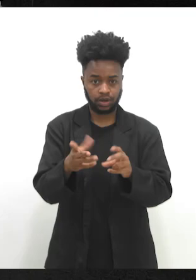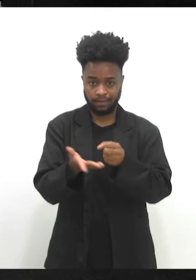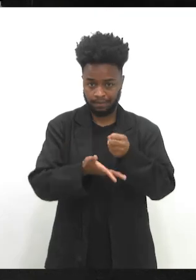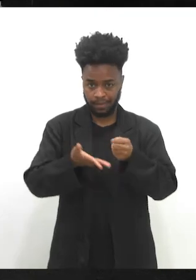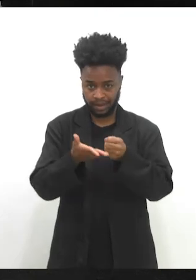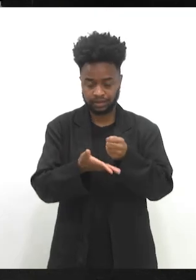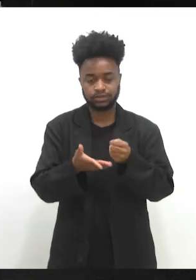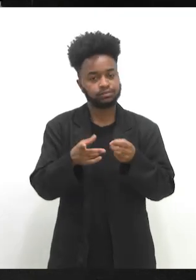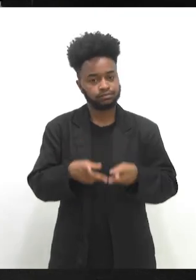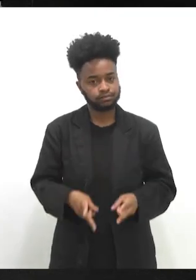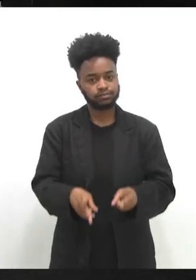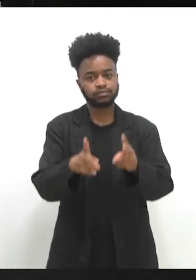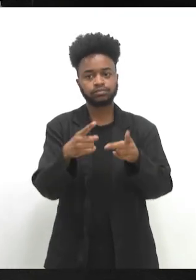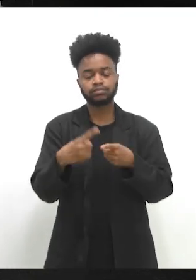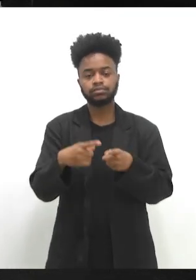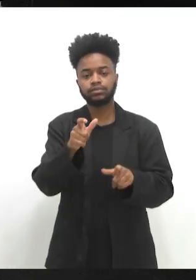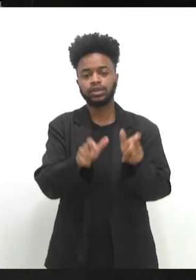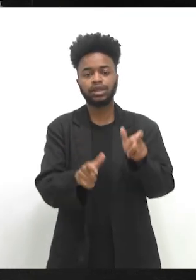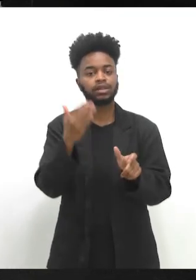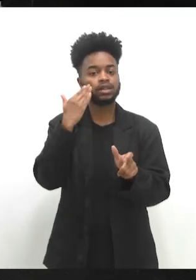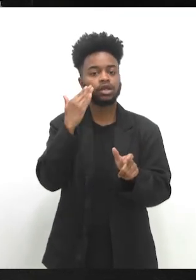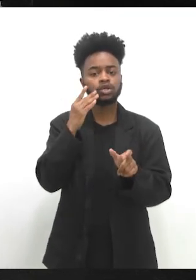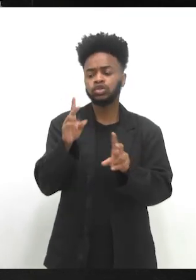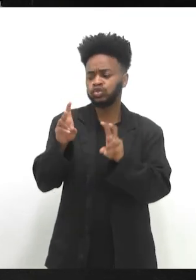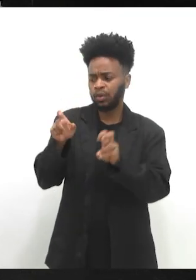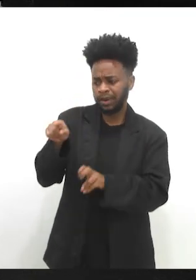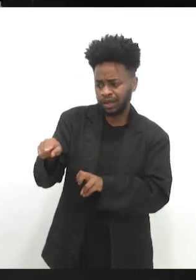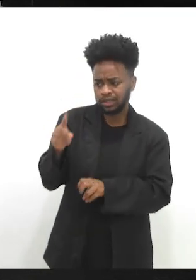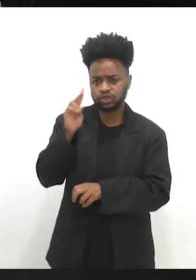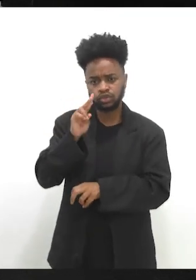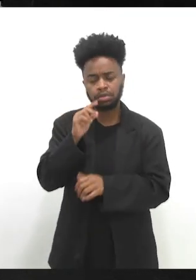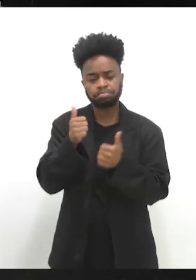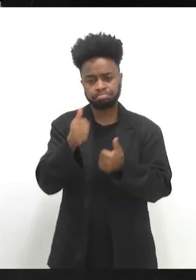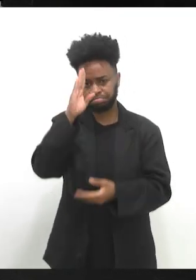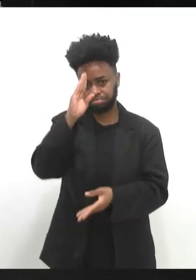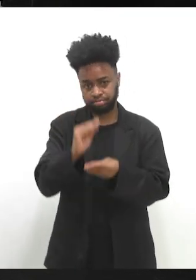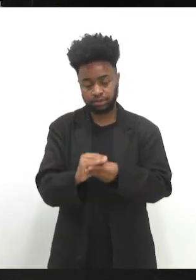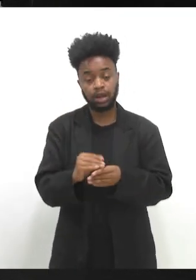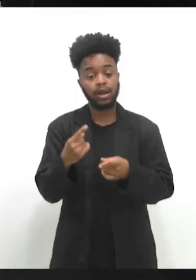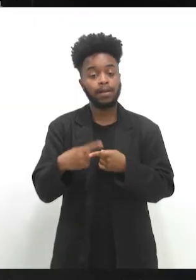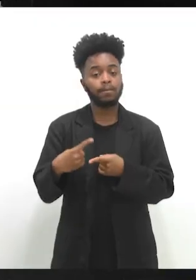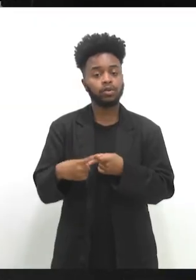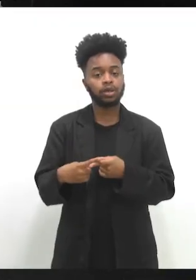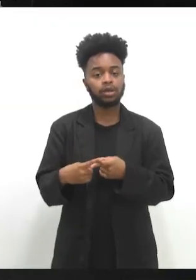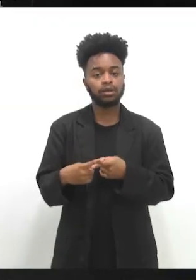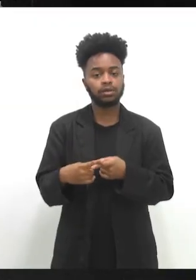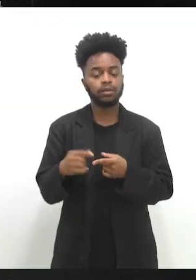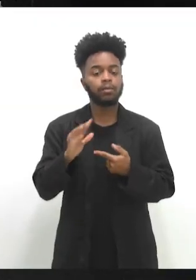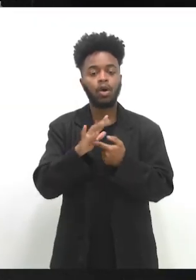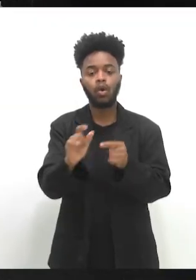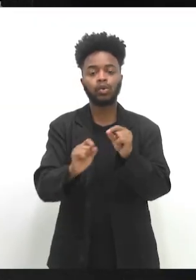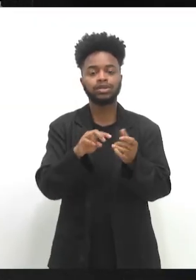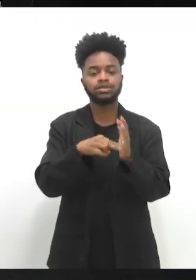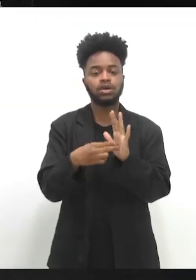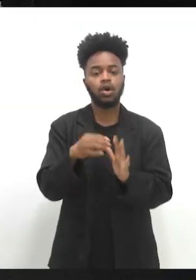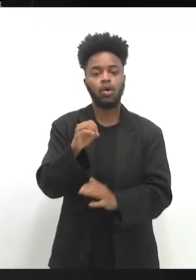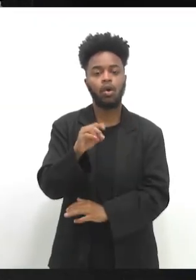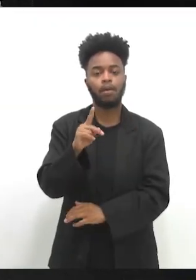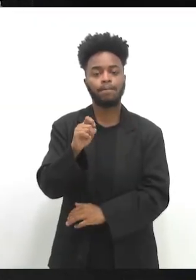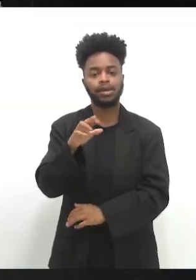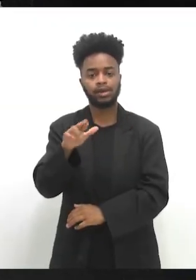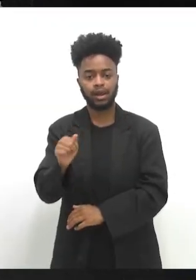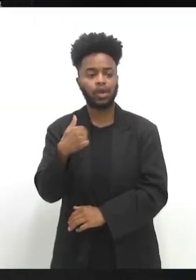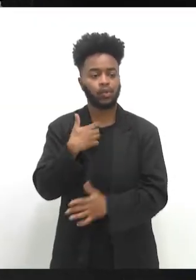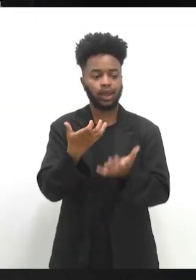essência da história, porque as pessoas entendem, então é sobre isso que fala de história, então eu entendi. É isso que é ópera, então eu quero isso para minha vida, eu